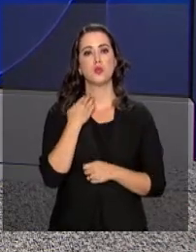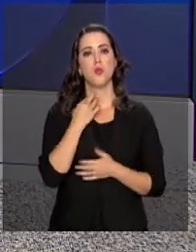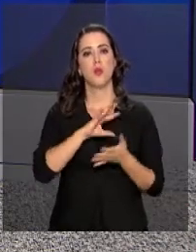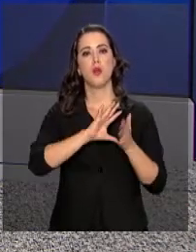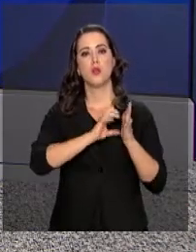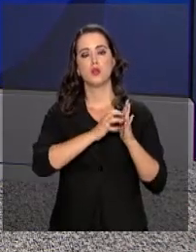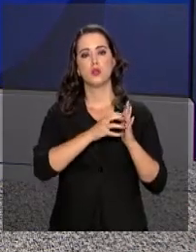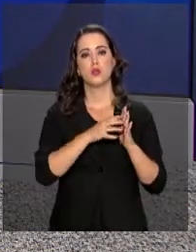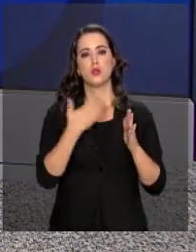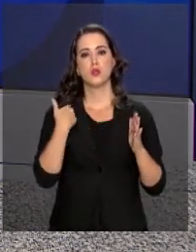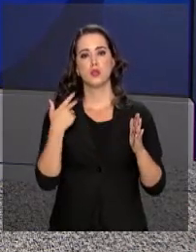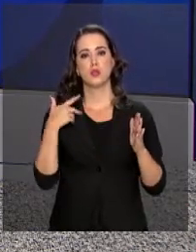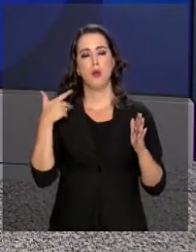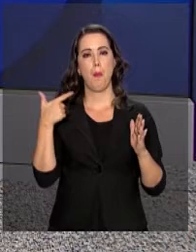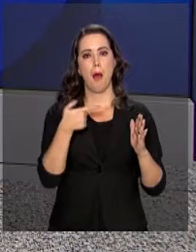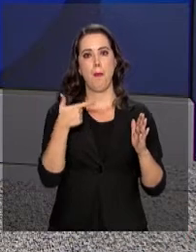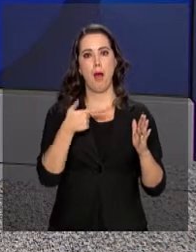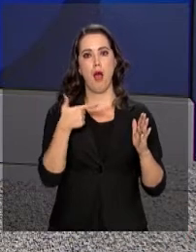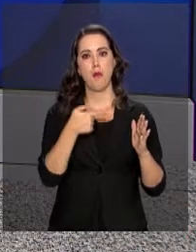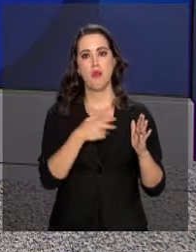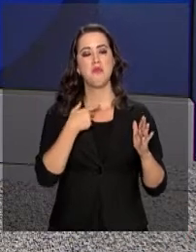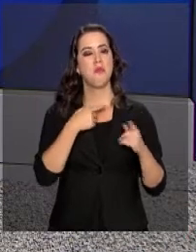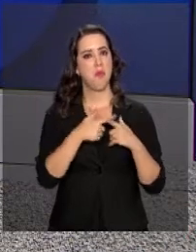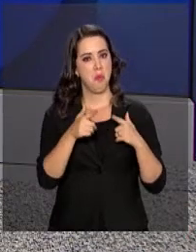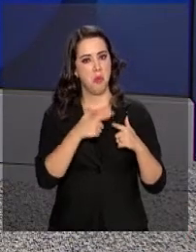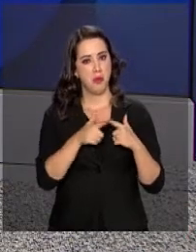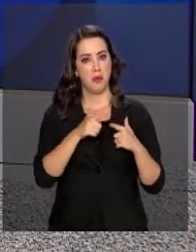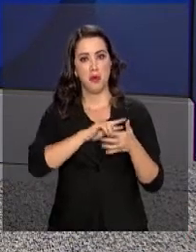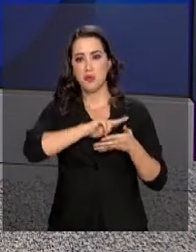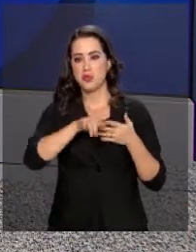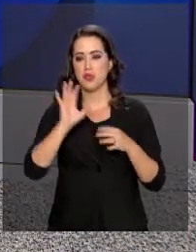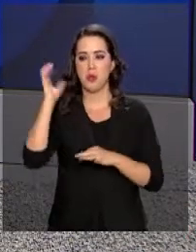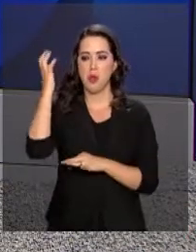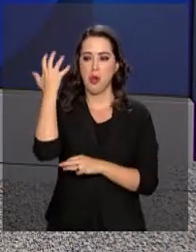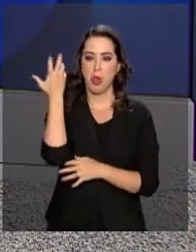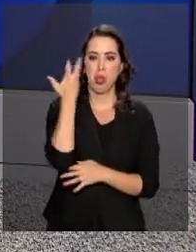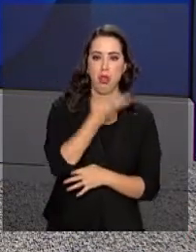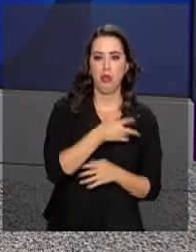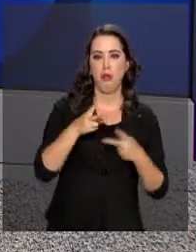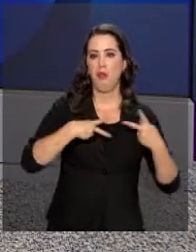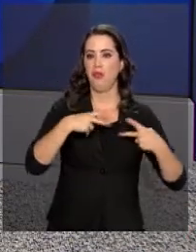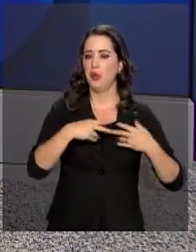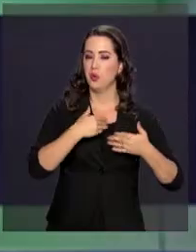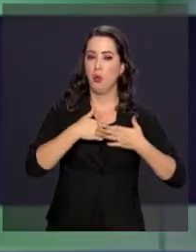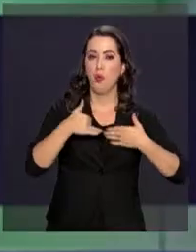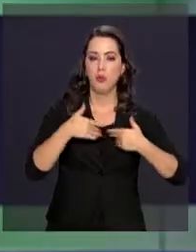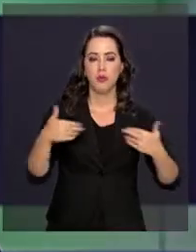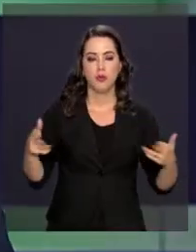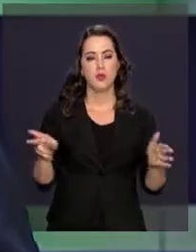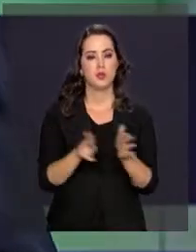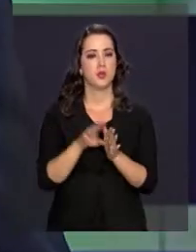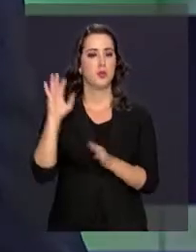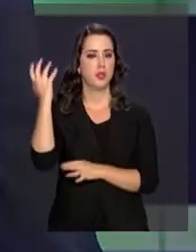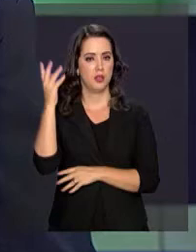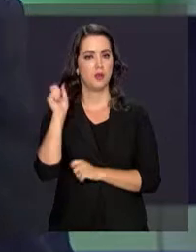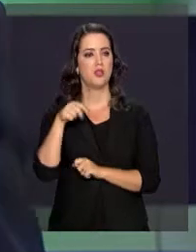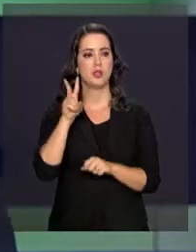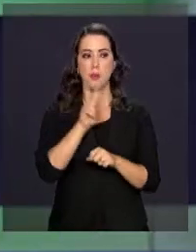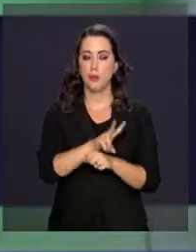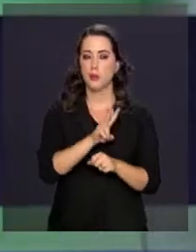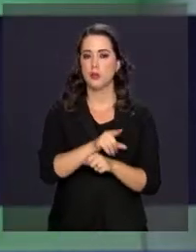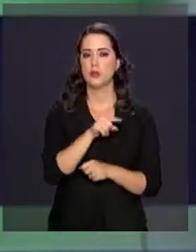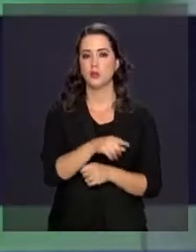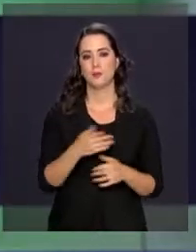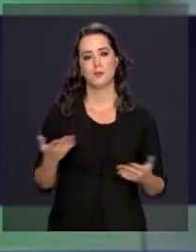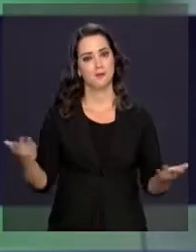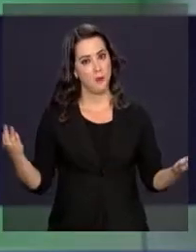contra choques balísticos situações de ataque e também desastres naturais e começa hoje o pagamento do